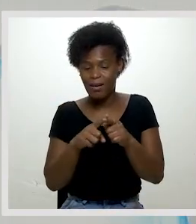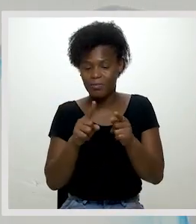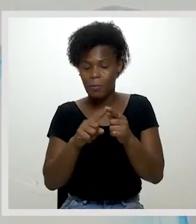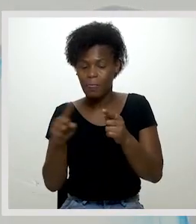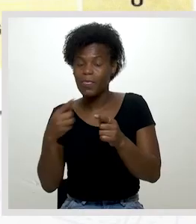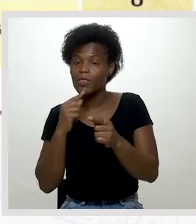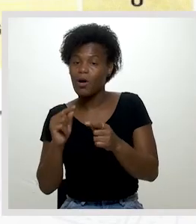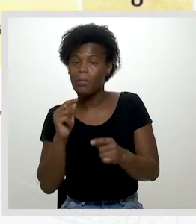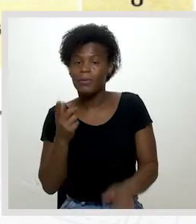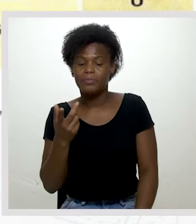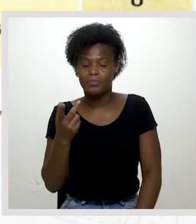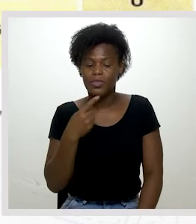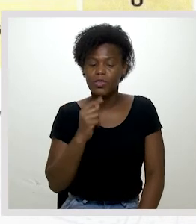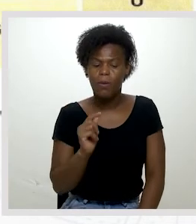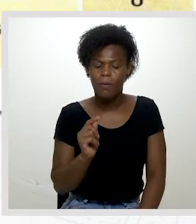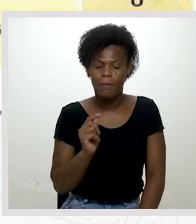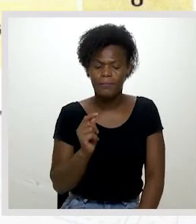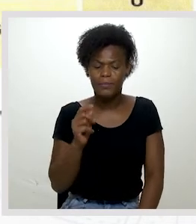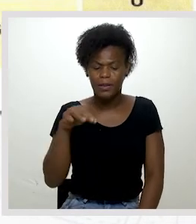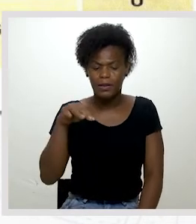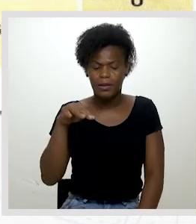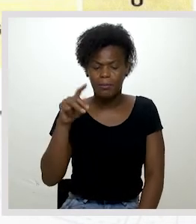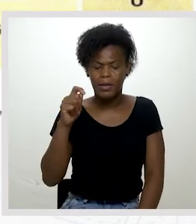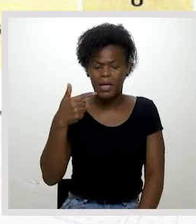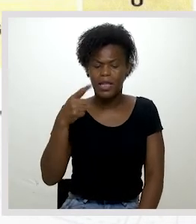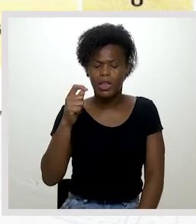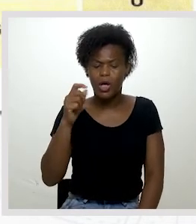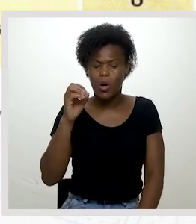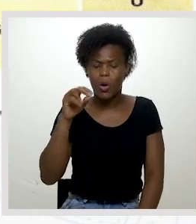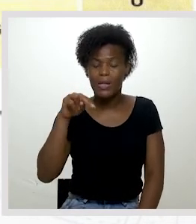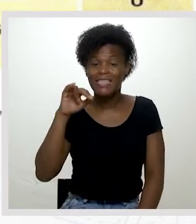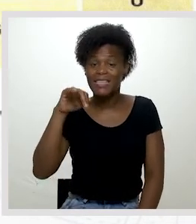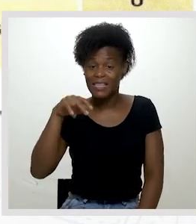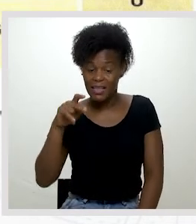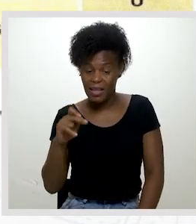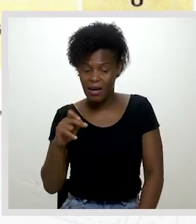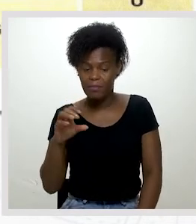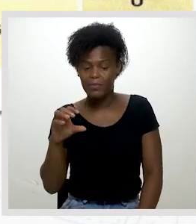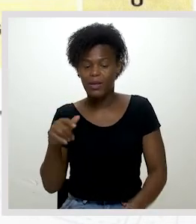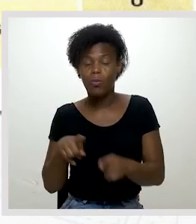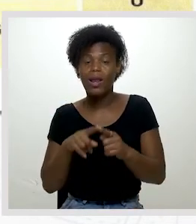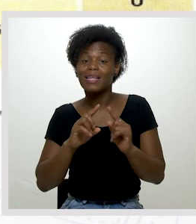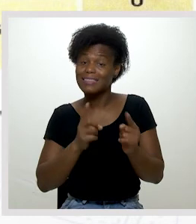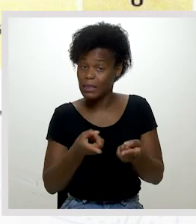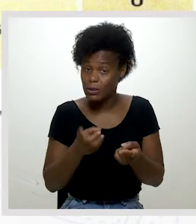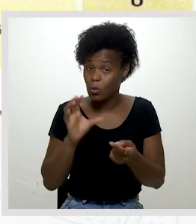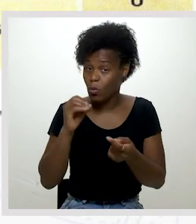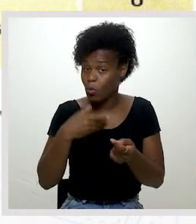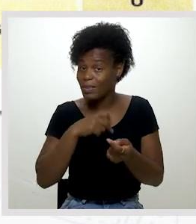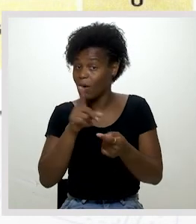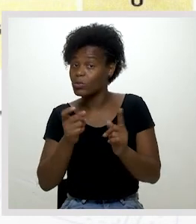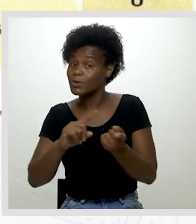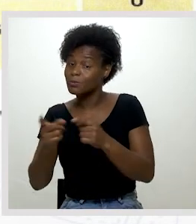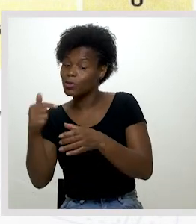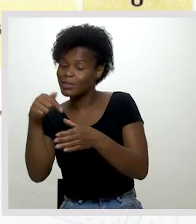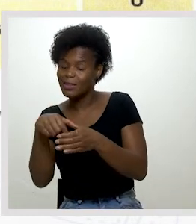a aminoácido que é a metionina, que é o codão de iniciação, mas também transporta consigo a metionina, que